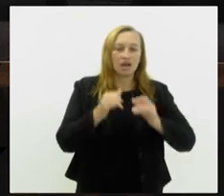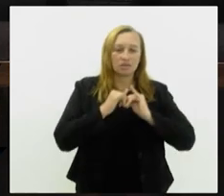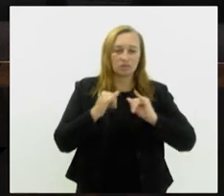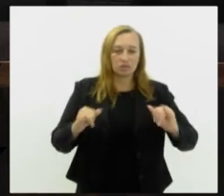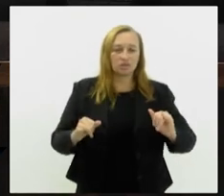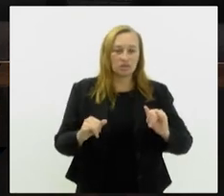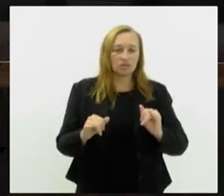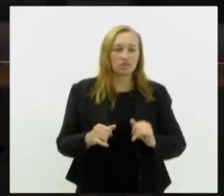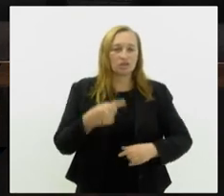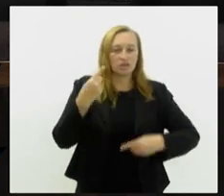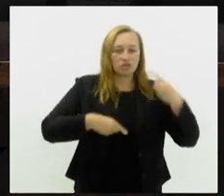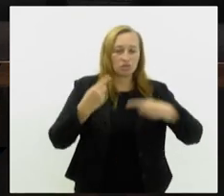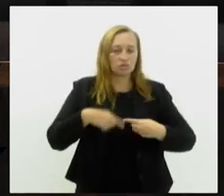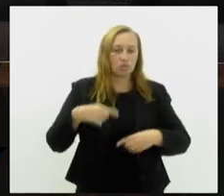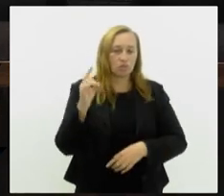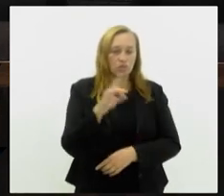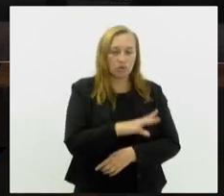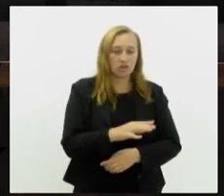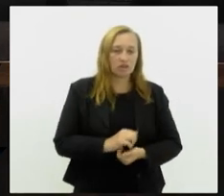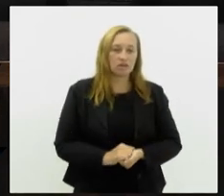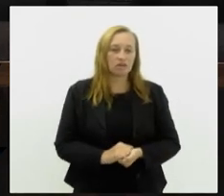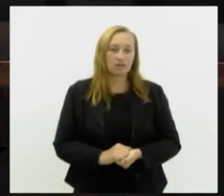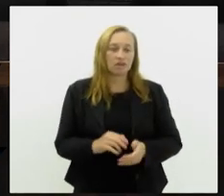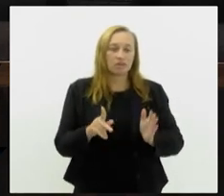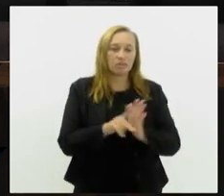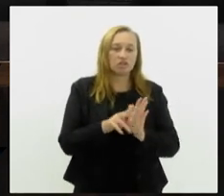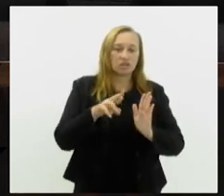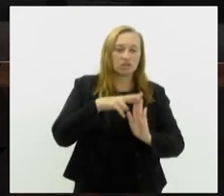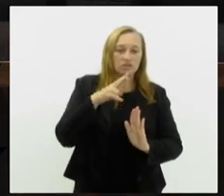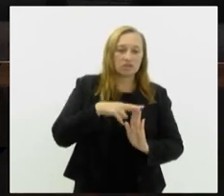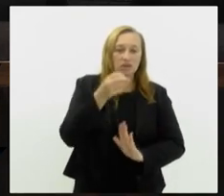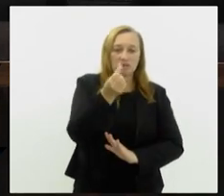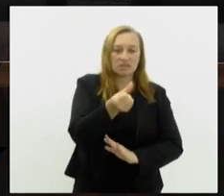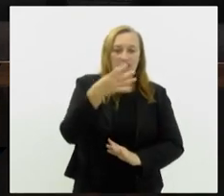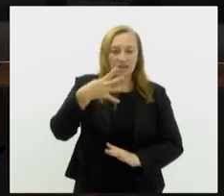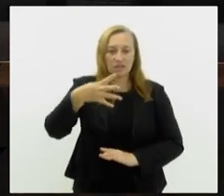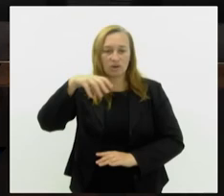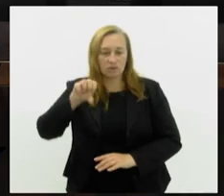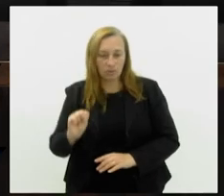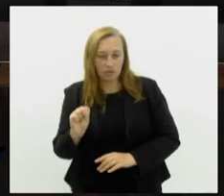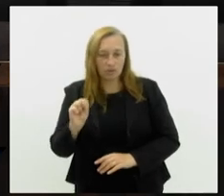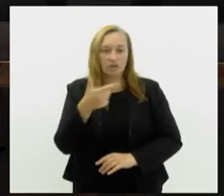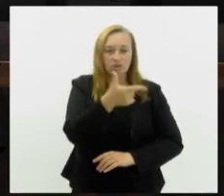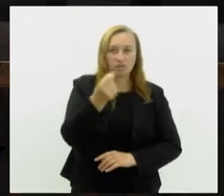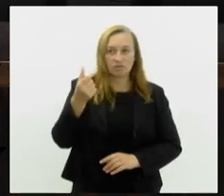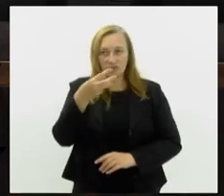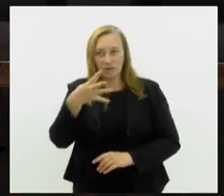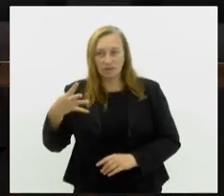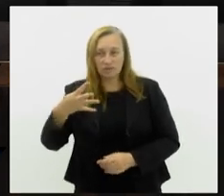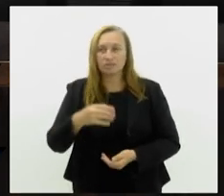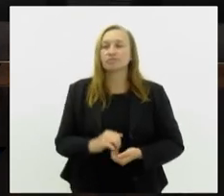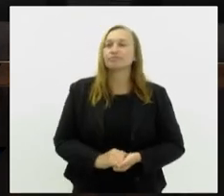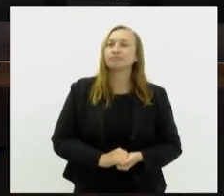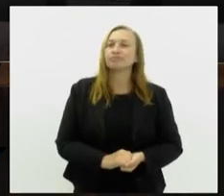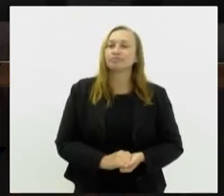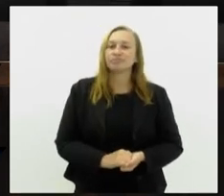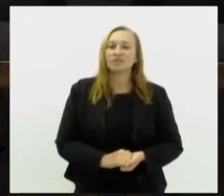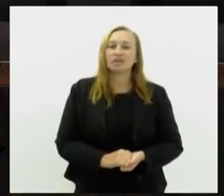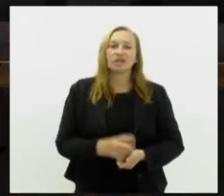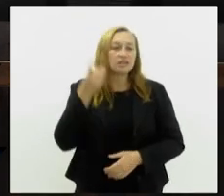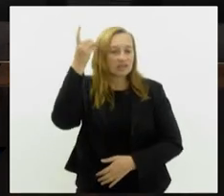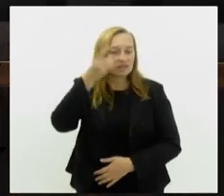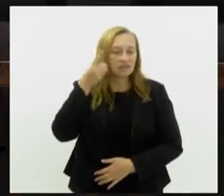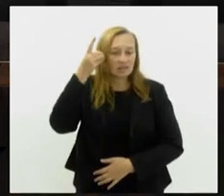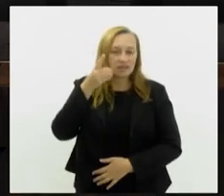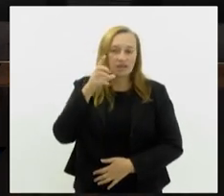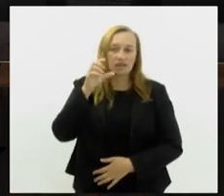Anuncio, em discussão única, projeto de resolução número 648 de 2024, de autoria do